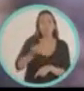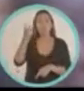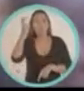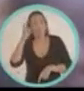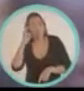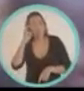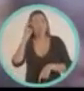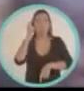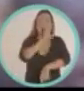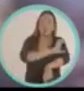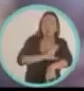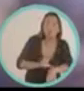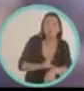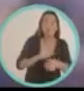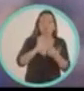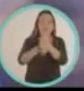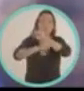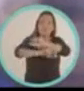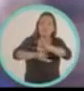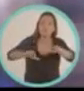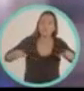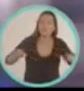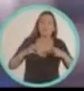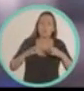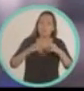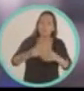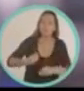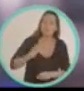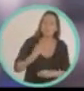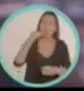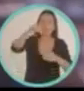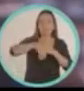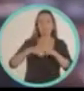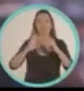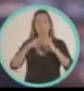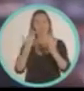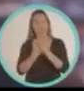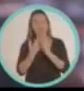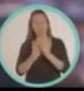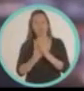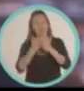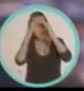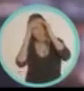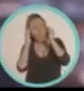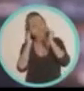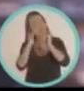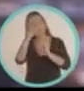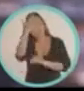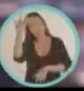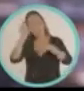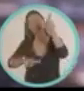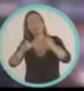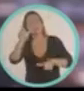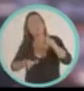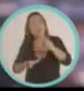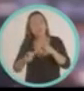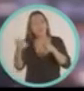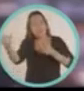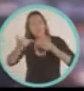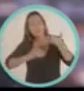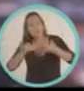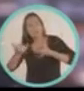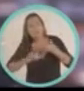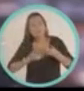ali cultura, lazer, esporte, arte, criatividade e vida. Vamos tratar as pessoas com respeito, saber o que elas têm a